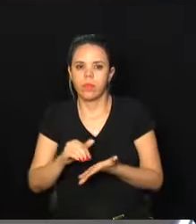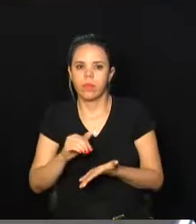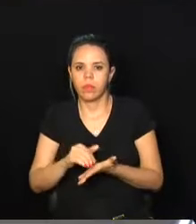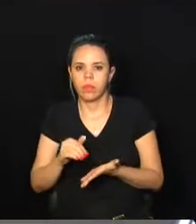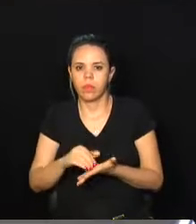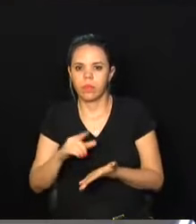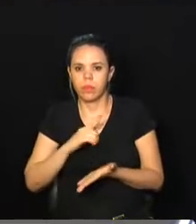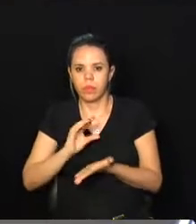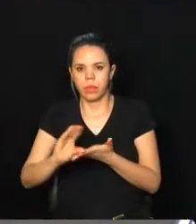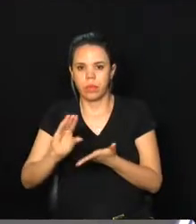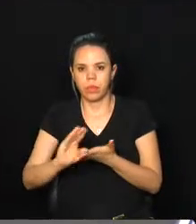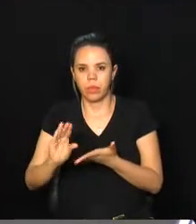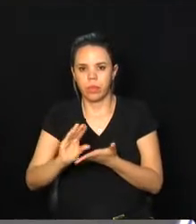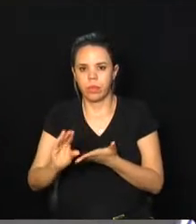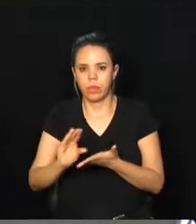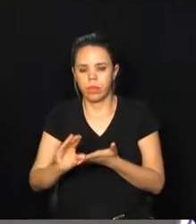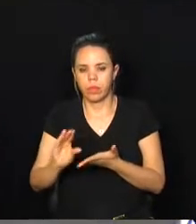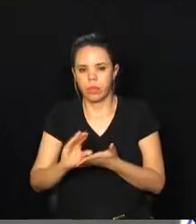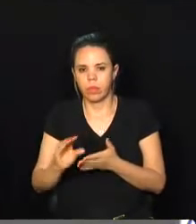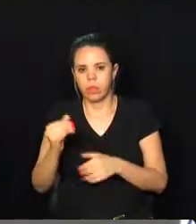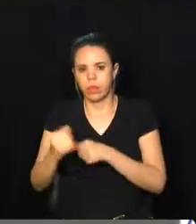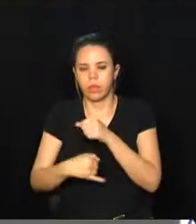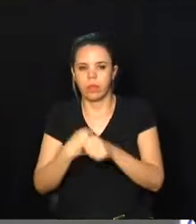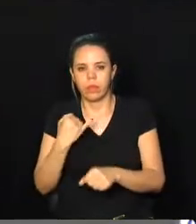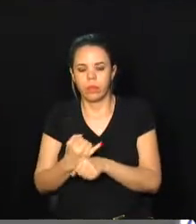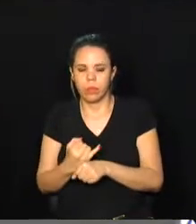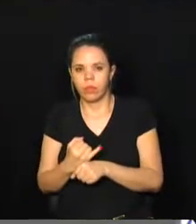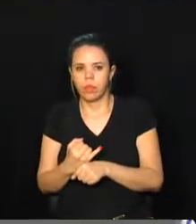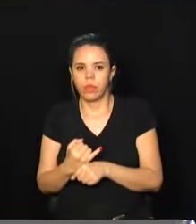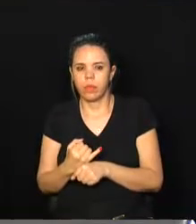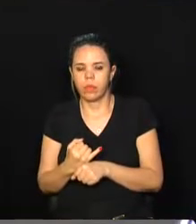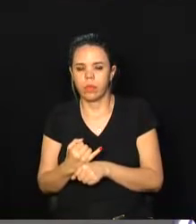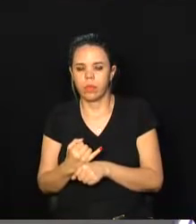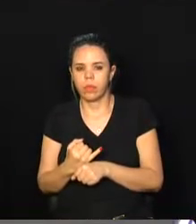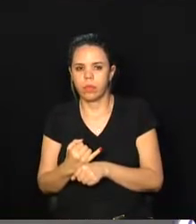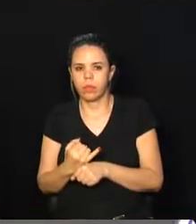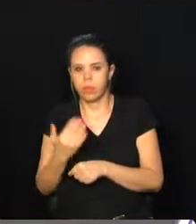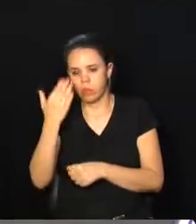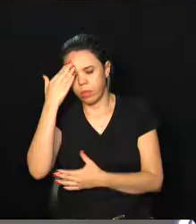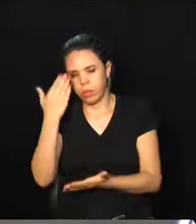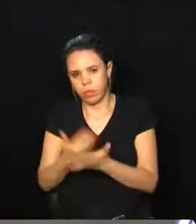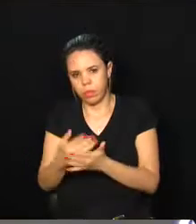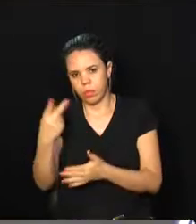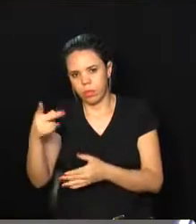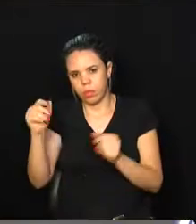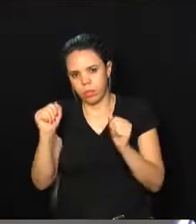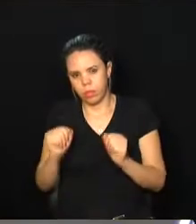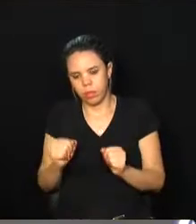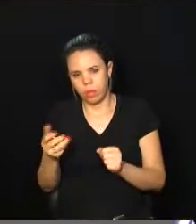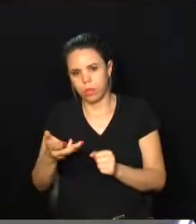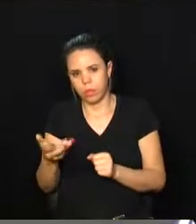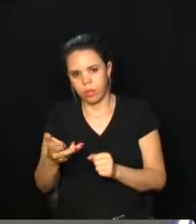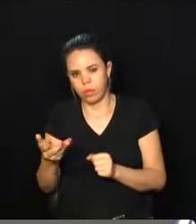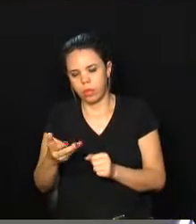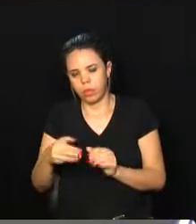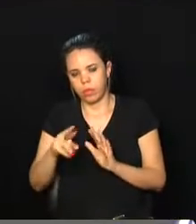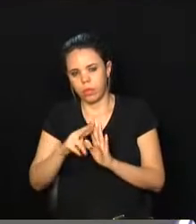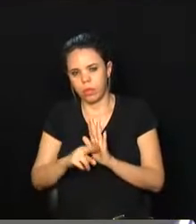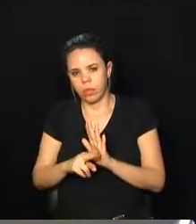tem investido aí na plataforma BIM, eles estão apostando nisso para poder agilizar o